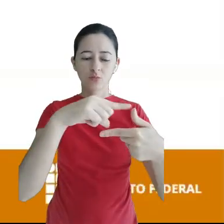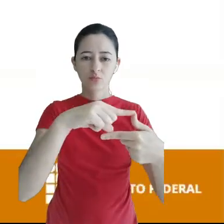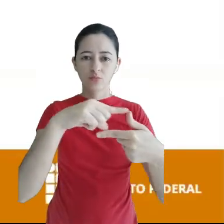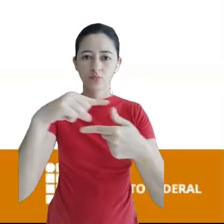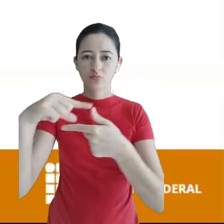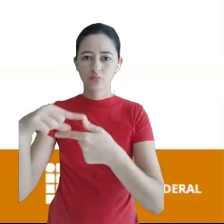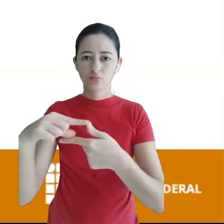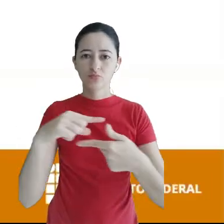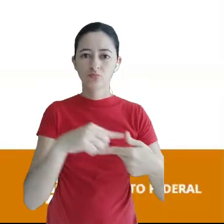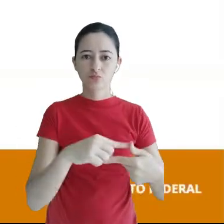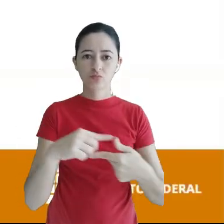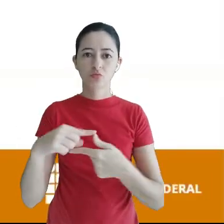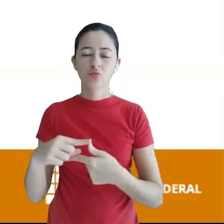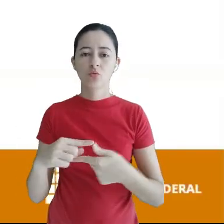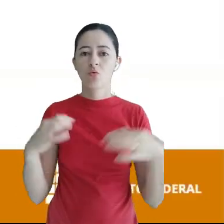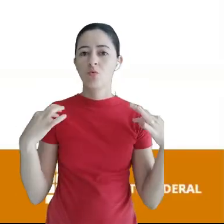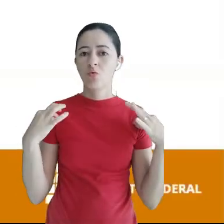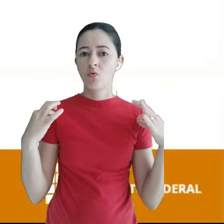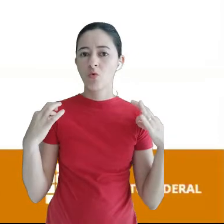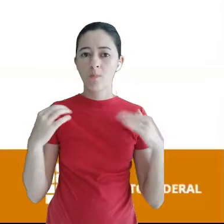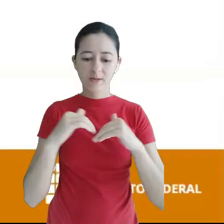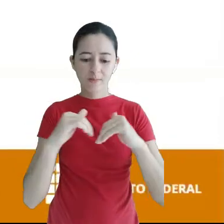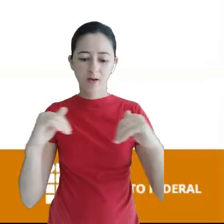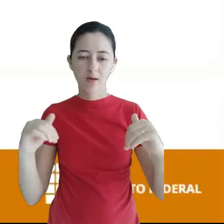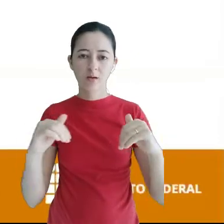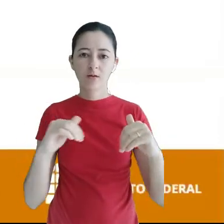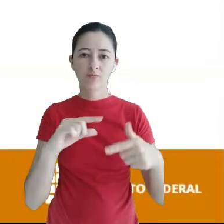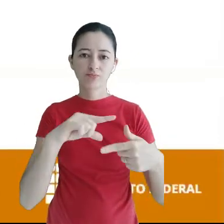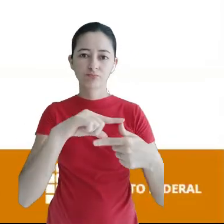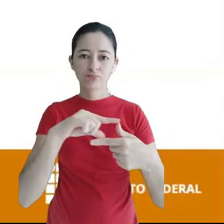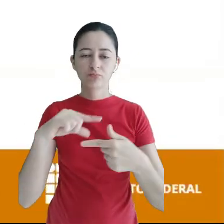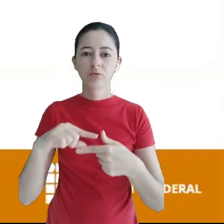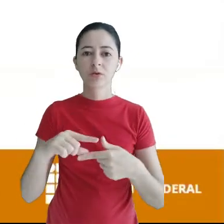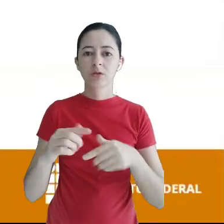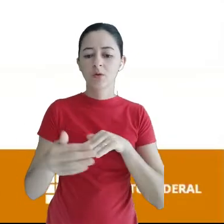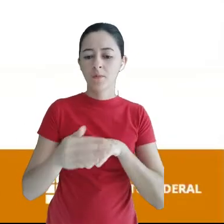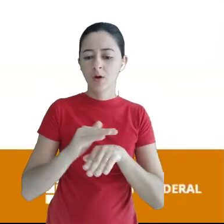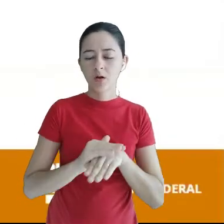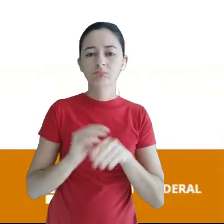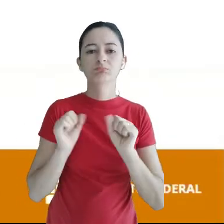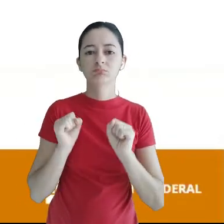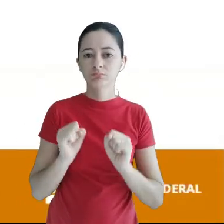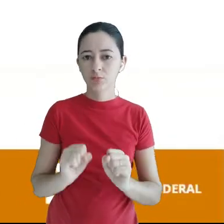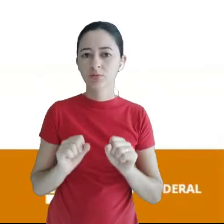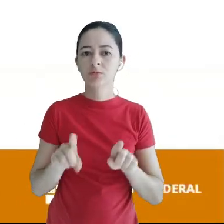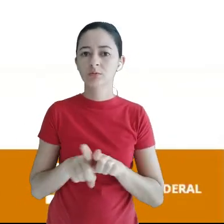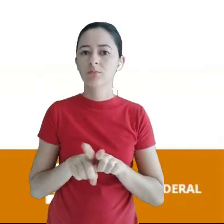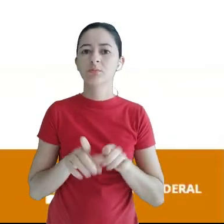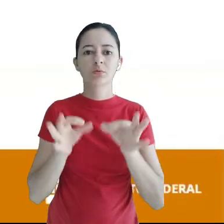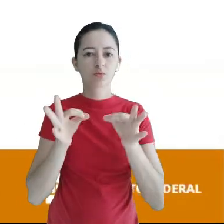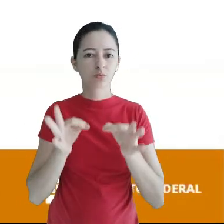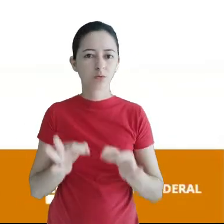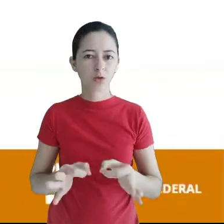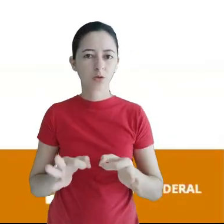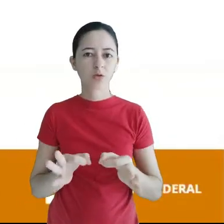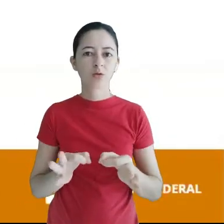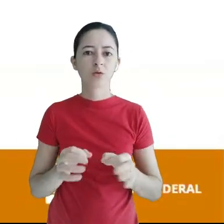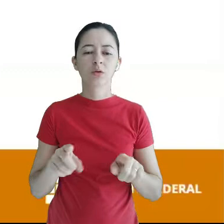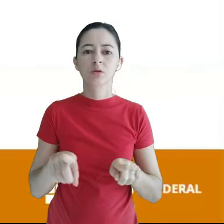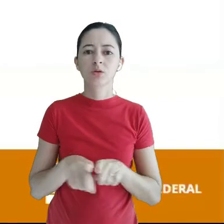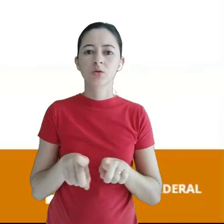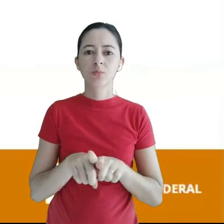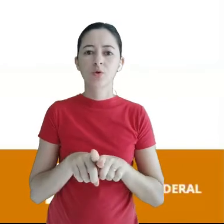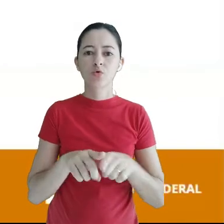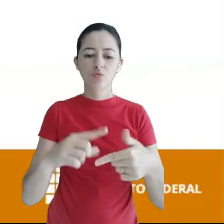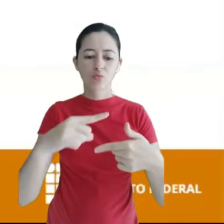entidades separadas, tipo roupas, sapatos, né? Também está corretíssimo. Poderia abstrair